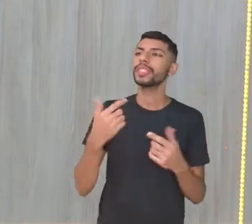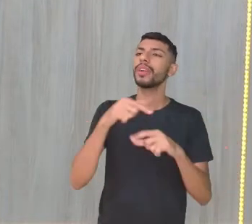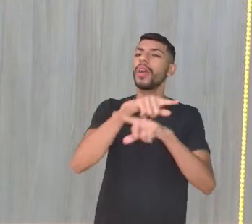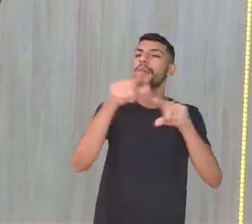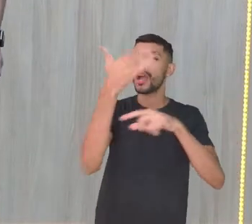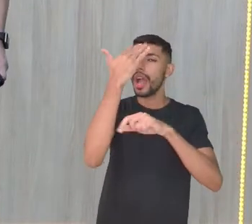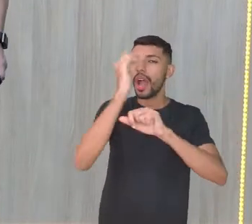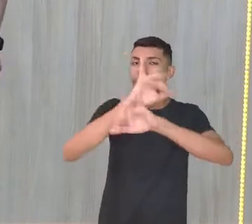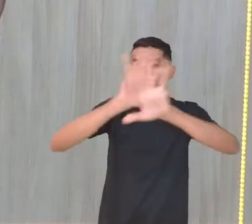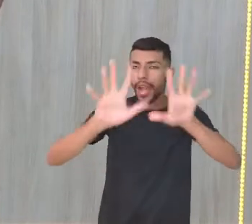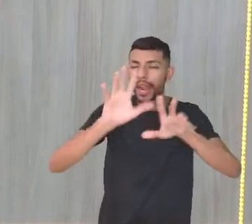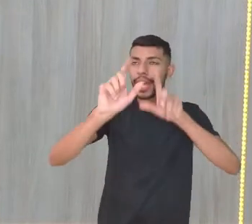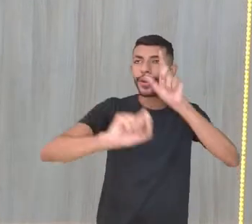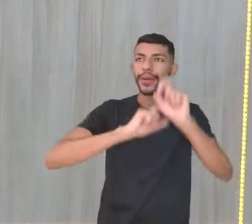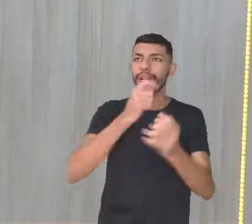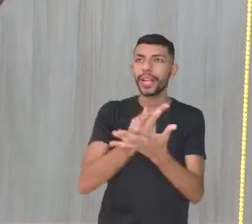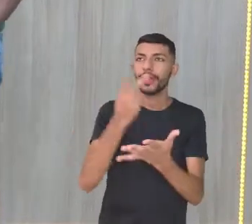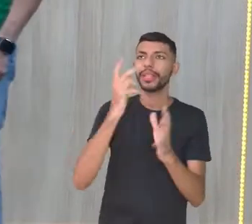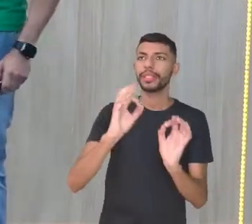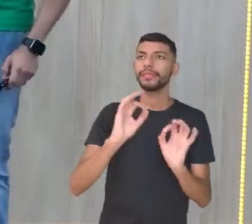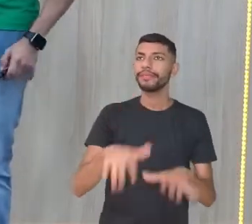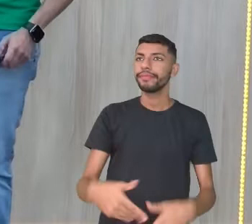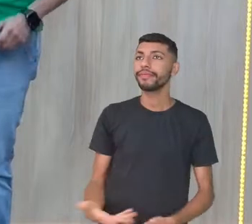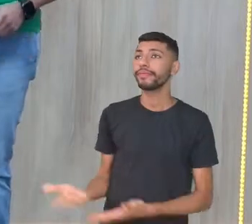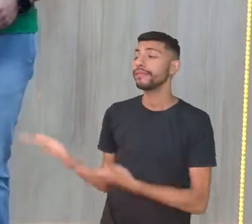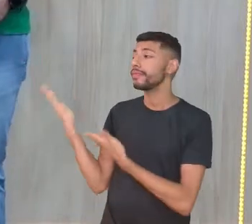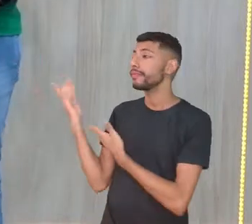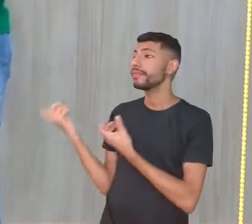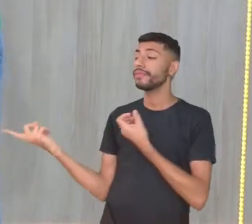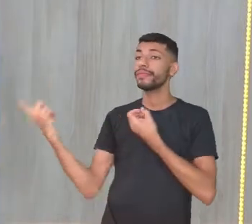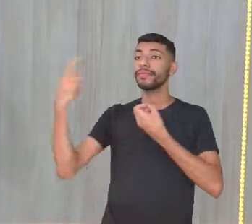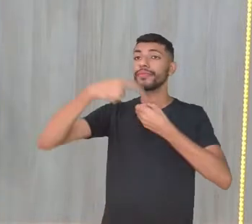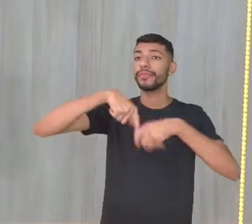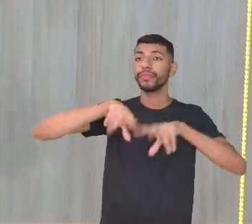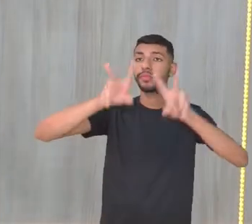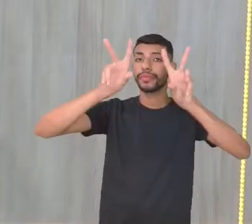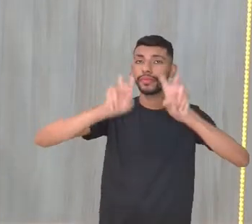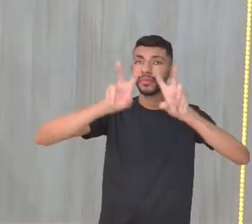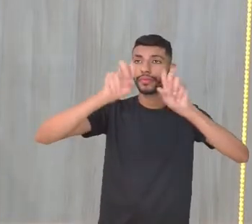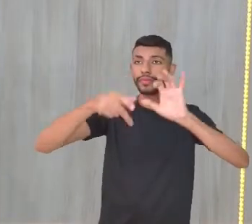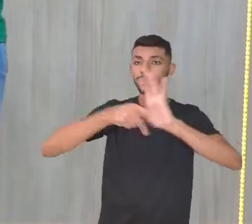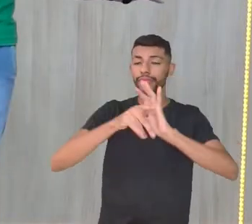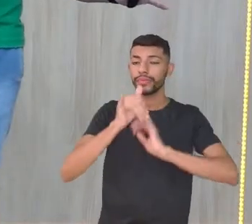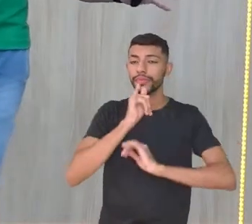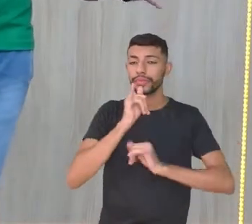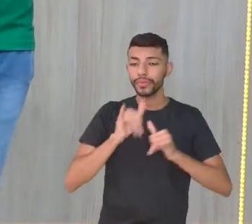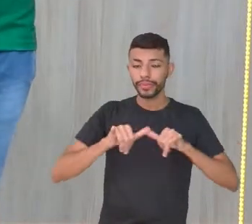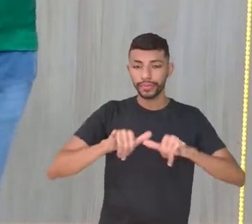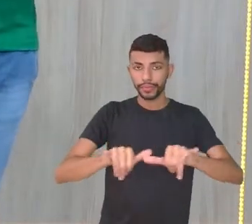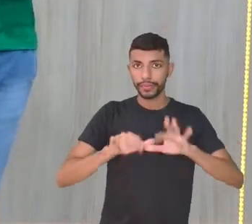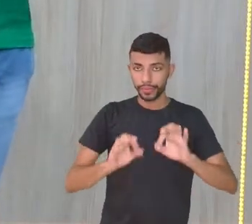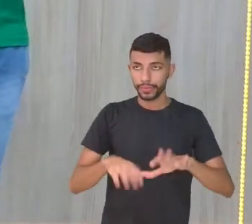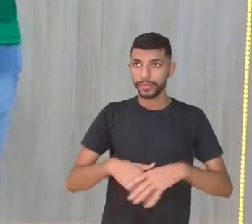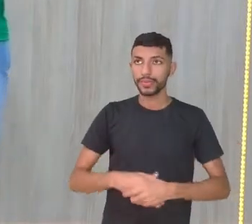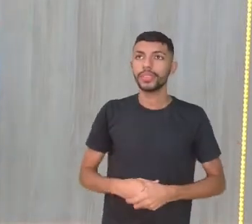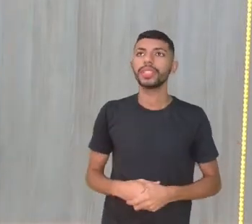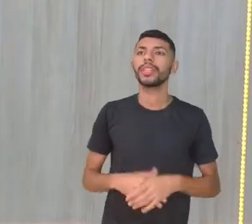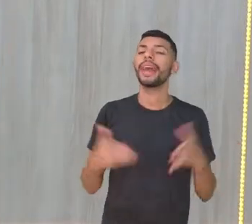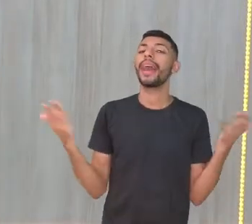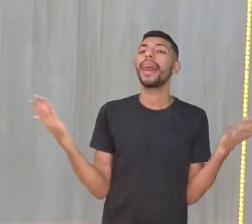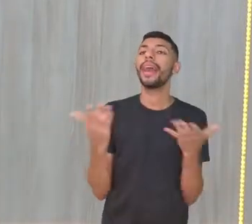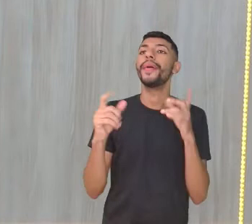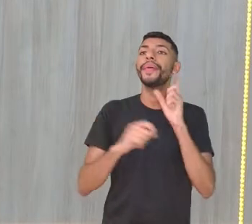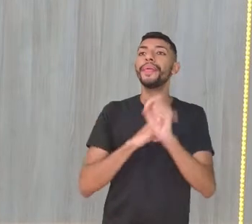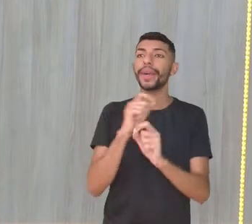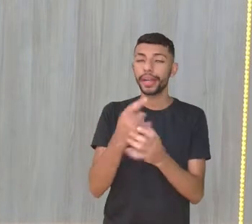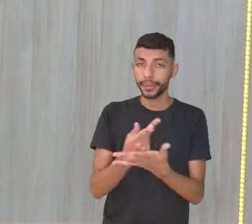está acontecendo, certo? Então, voltando lá para o exemplo anterior, a situação agora é